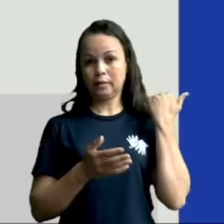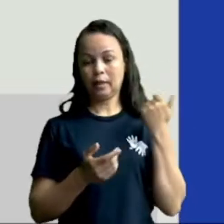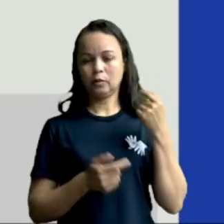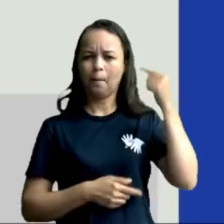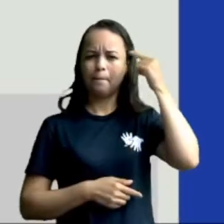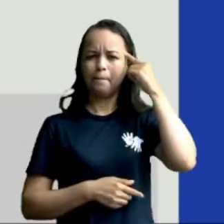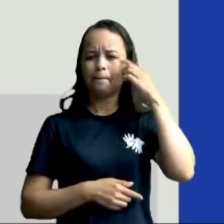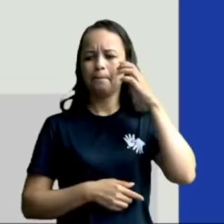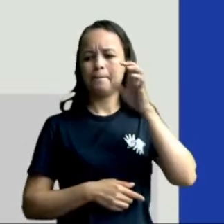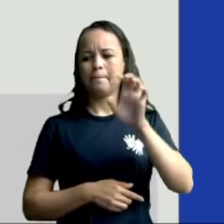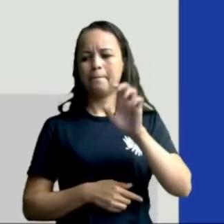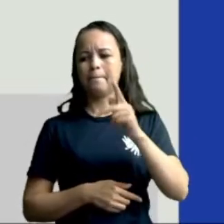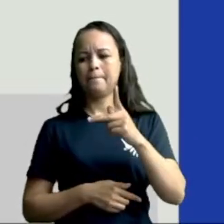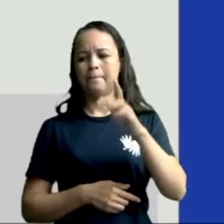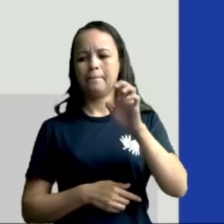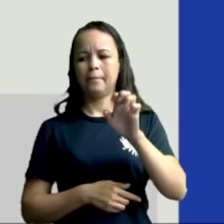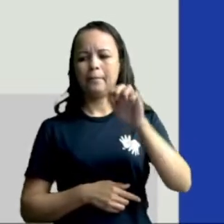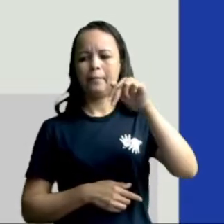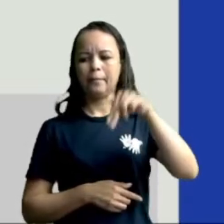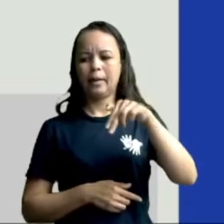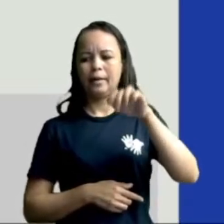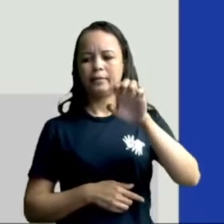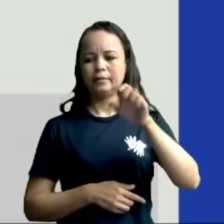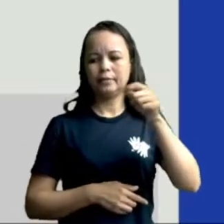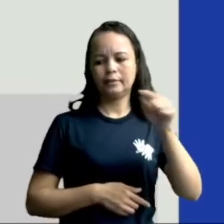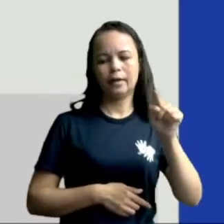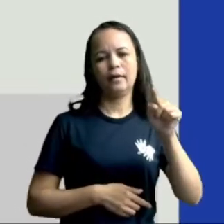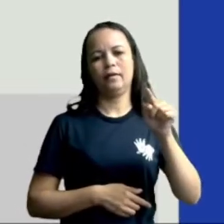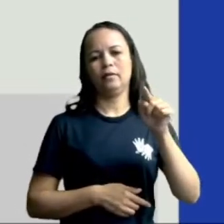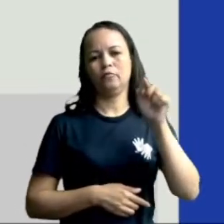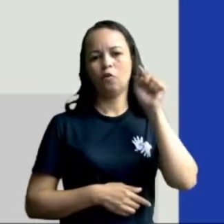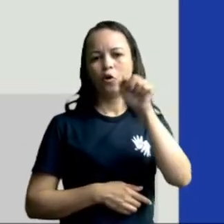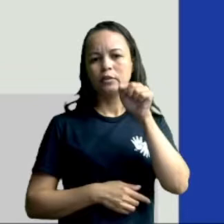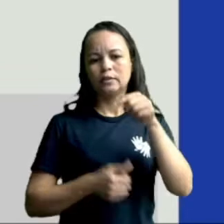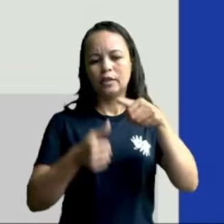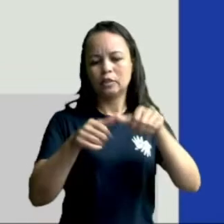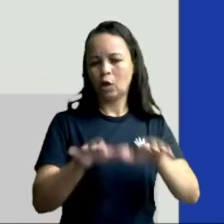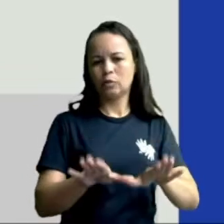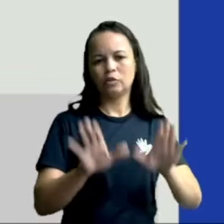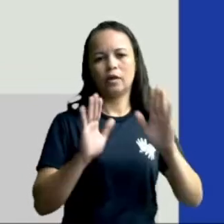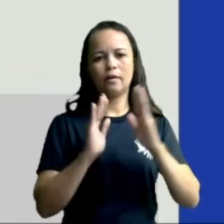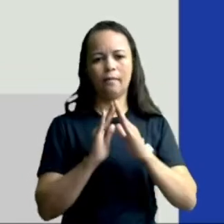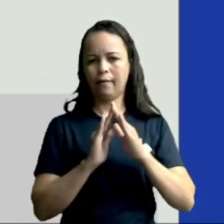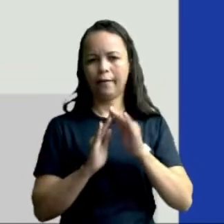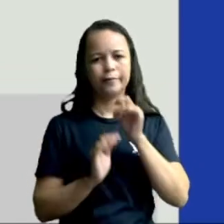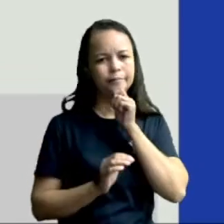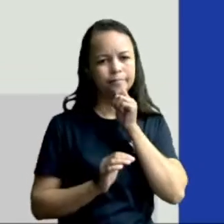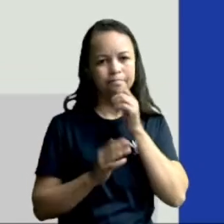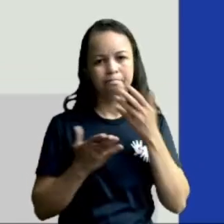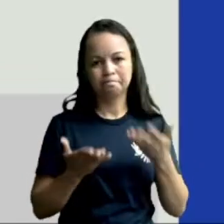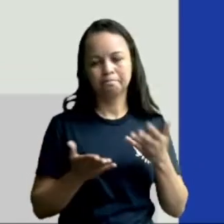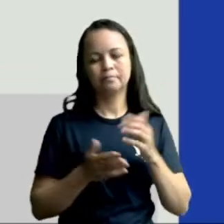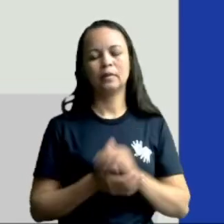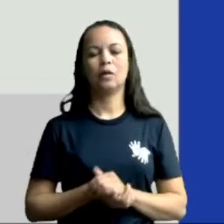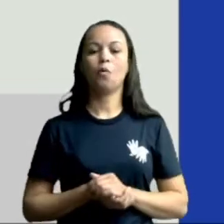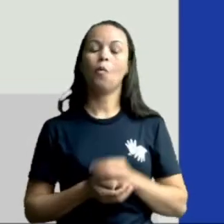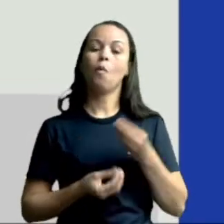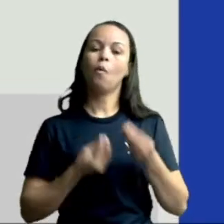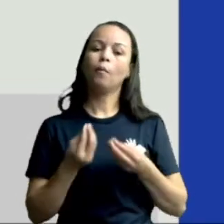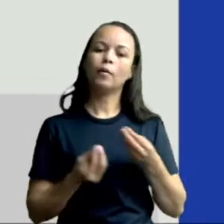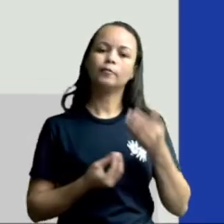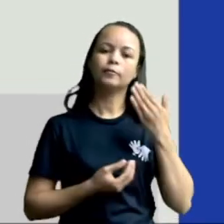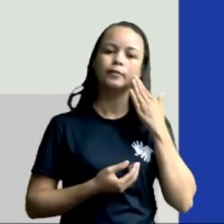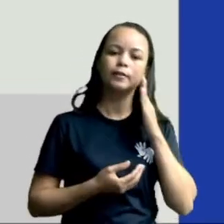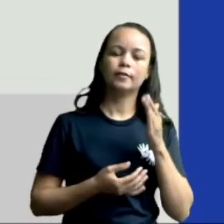pensei que você não estaria em casa. E aí, como a gente não tem certeza dessa